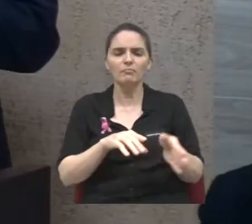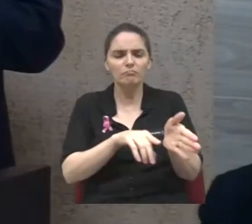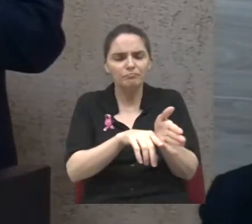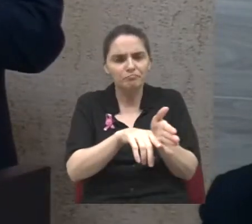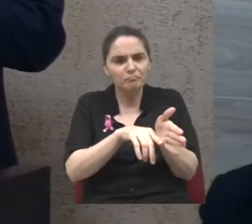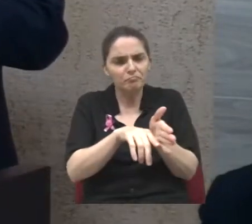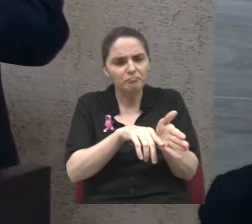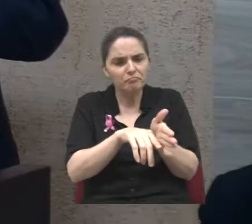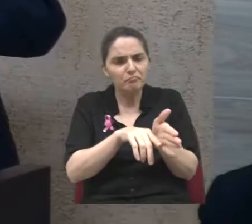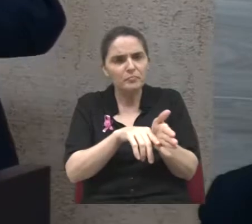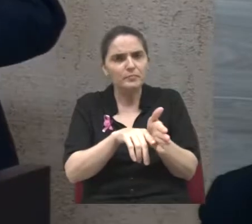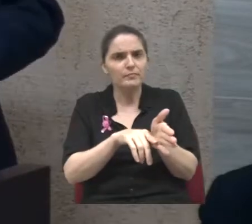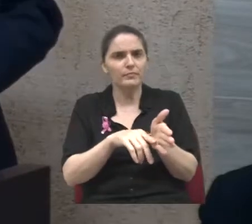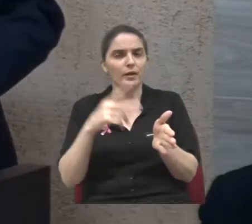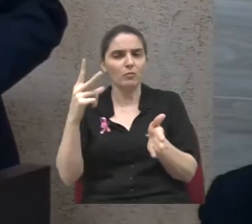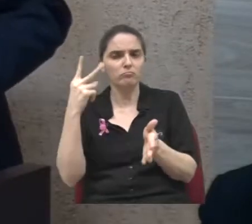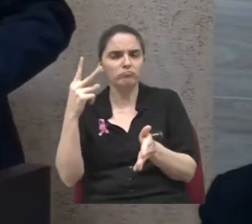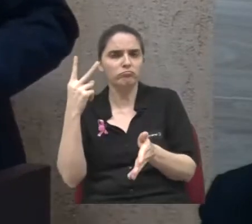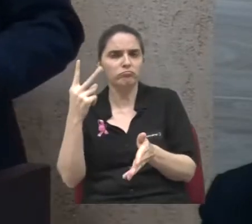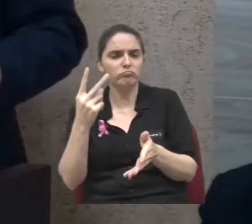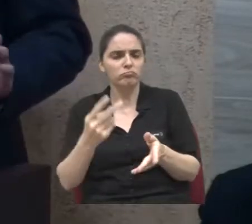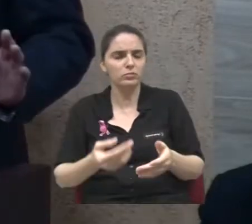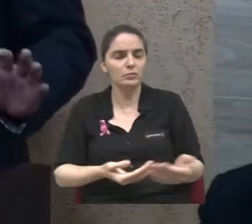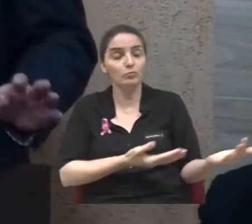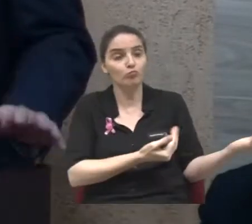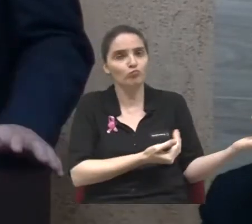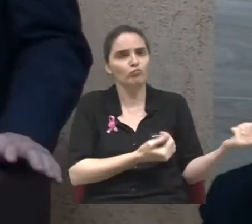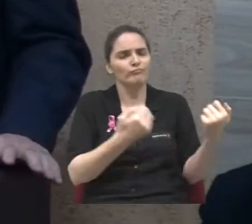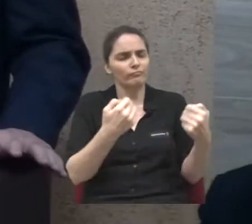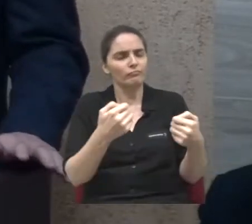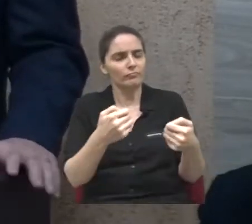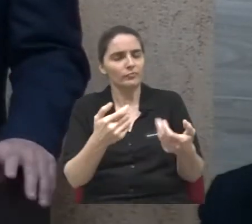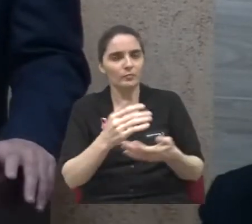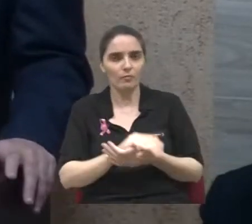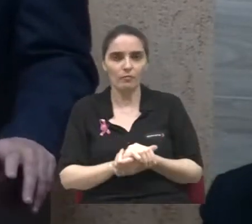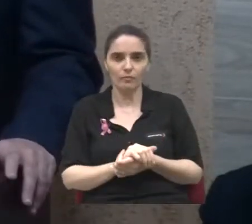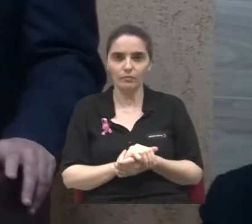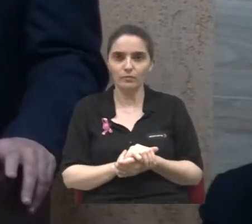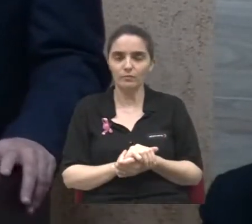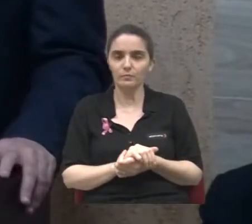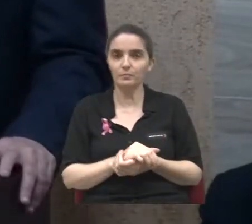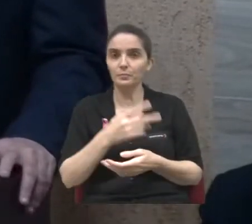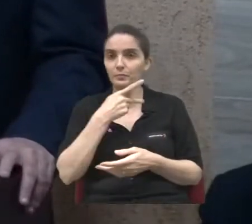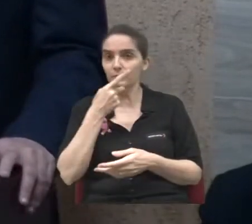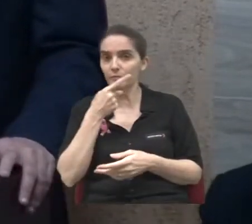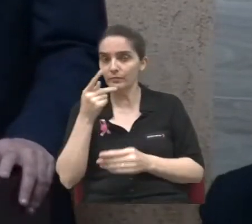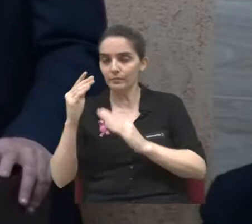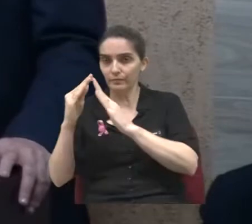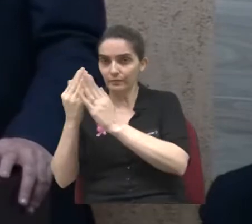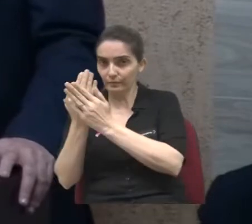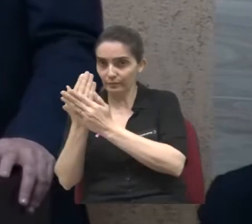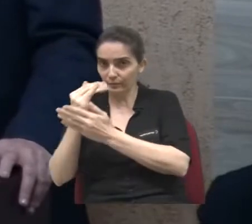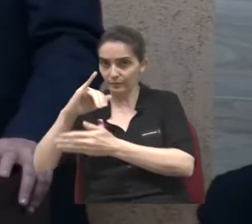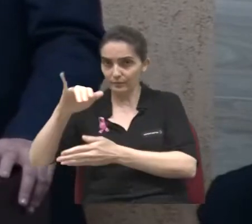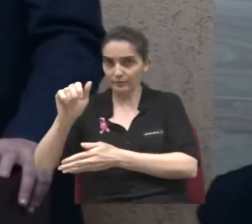na educação dos nossos jovens. Eu confesso a vocês que falar do Colégio Jandira hoje é um sinônimo de muito orgulho, porque